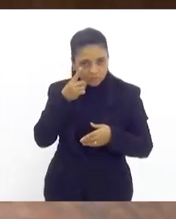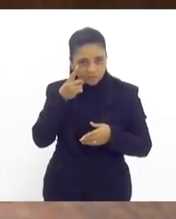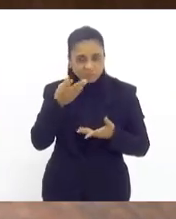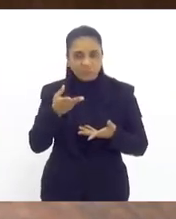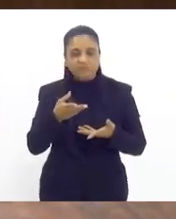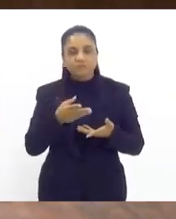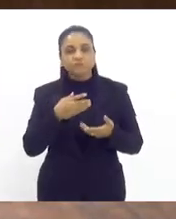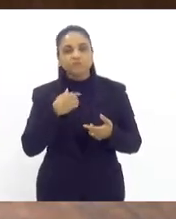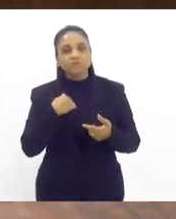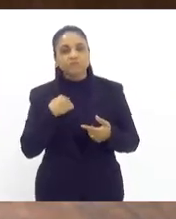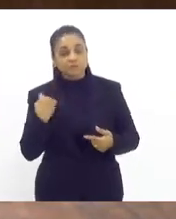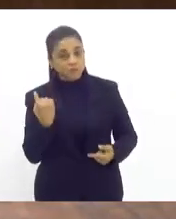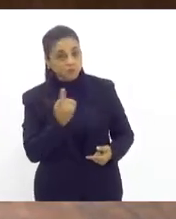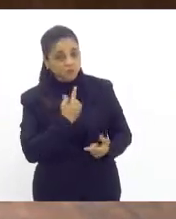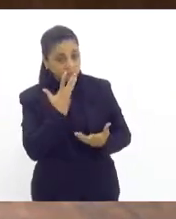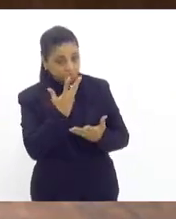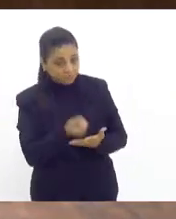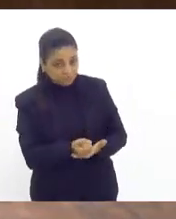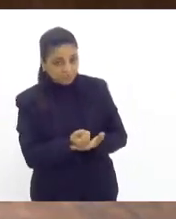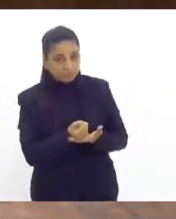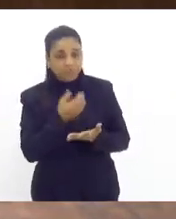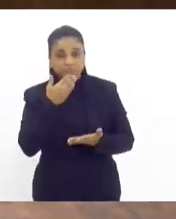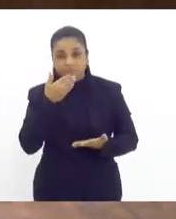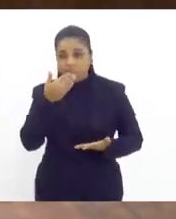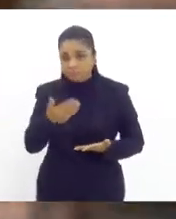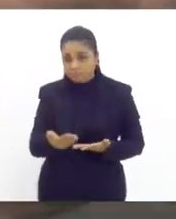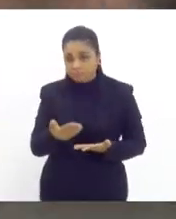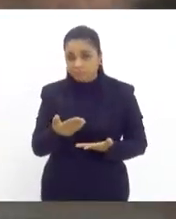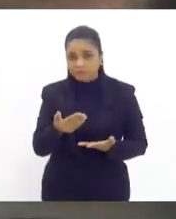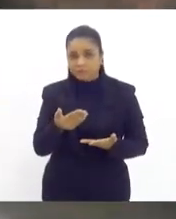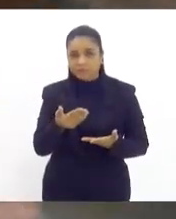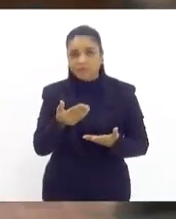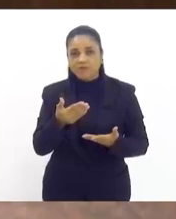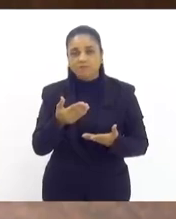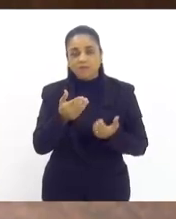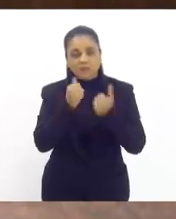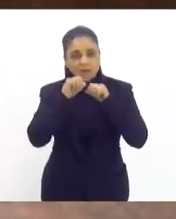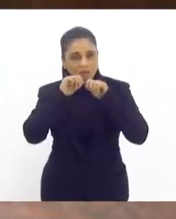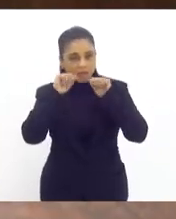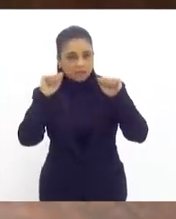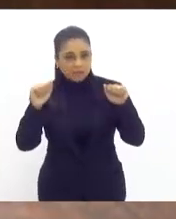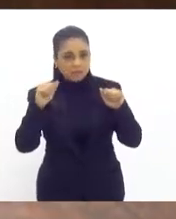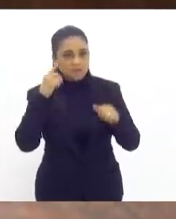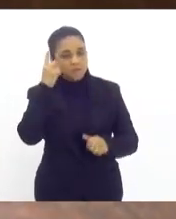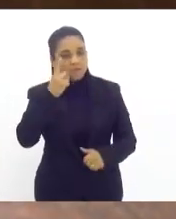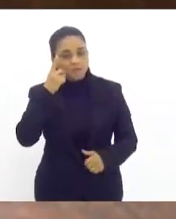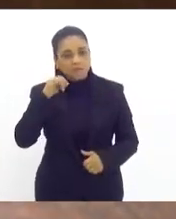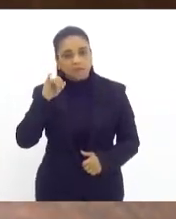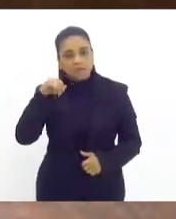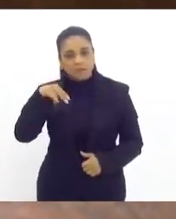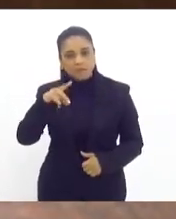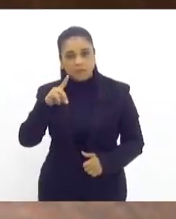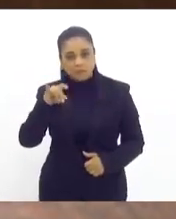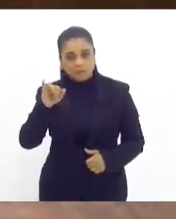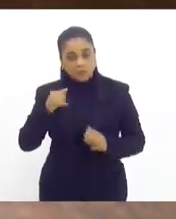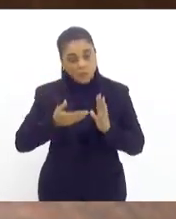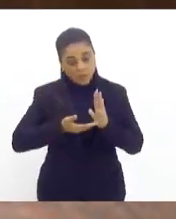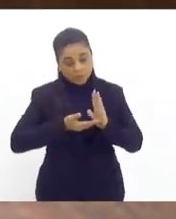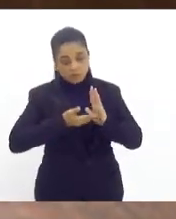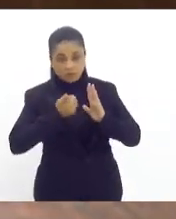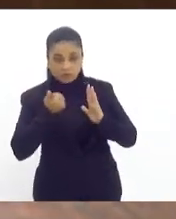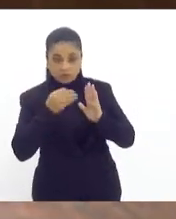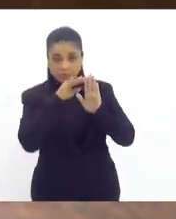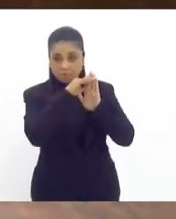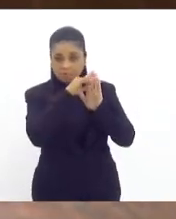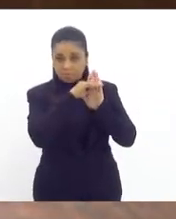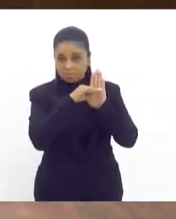nós acatamos um pedido feito pela assessoria da deputada índia para que retirassemos de